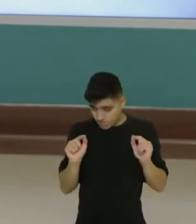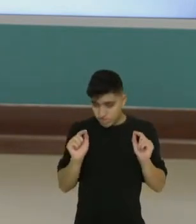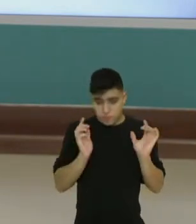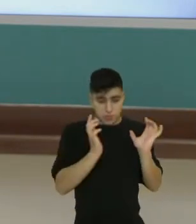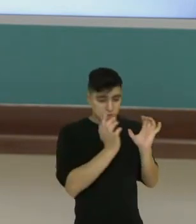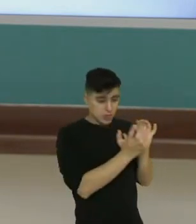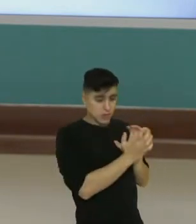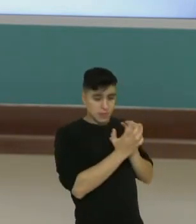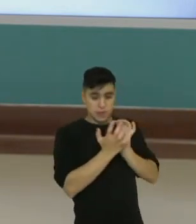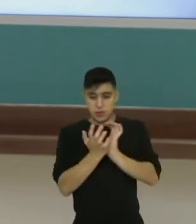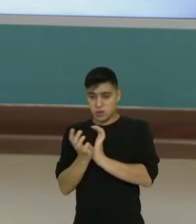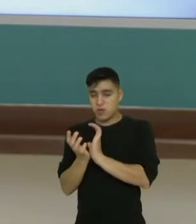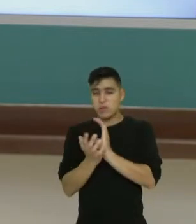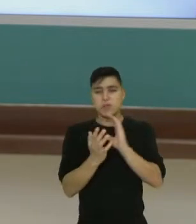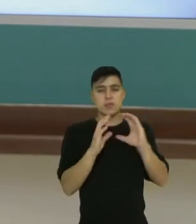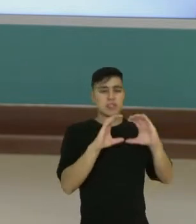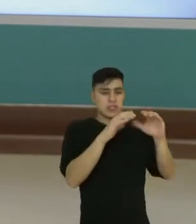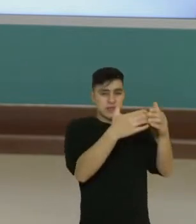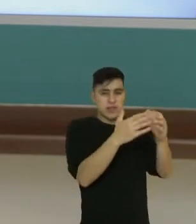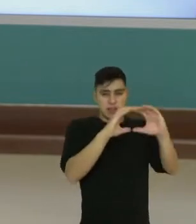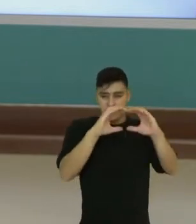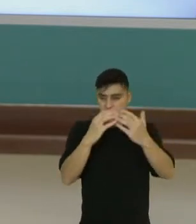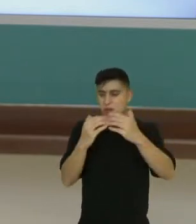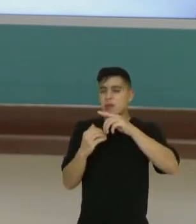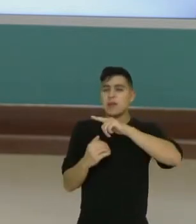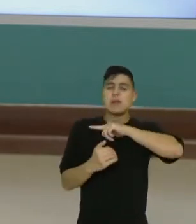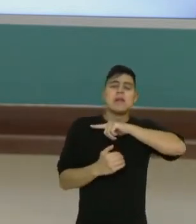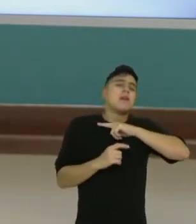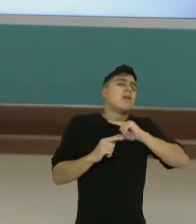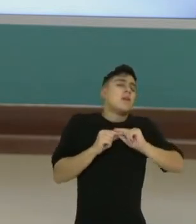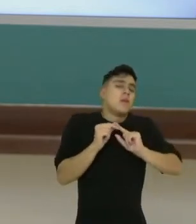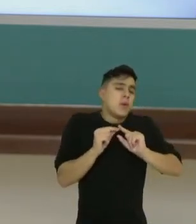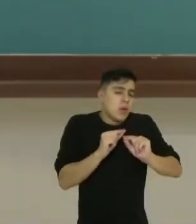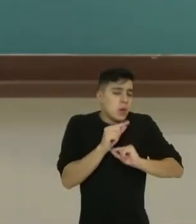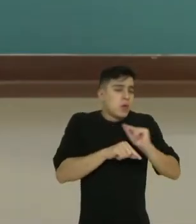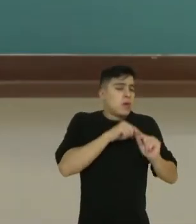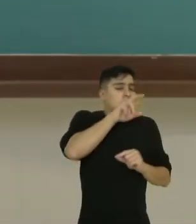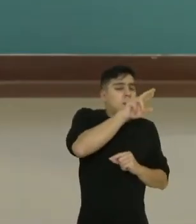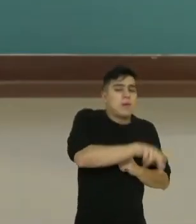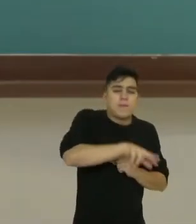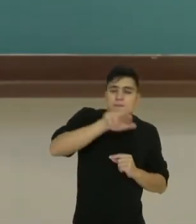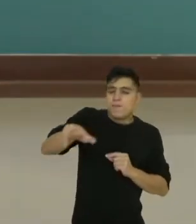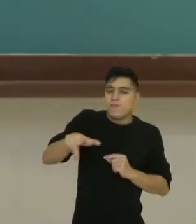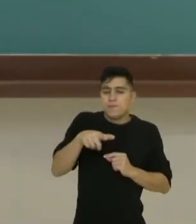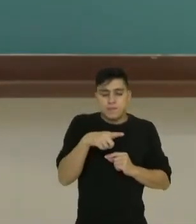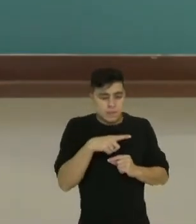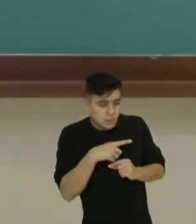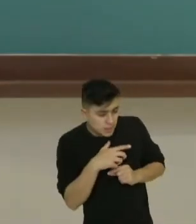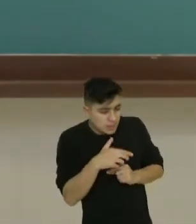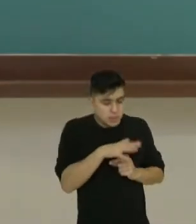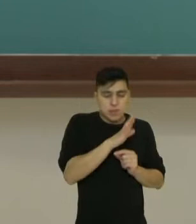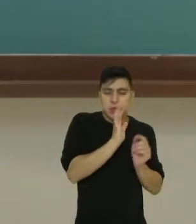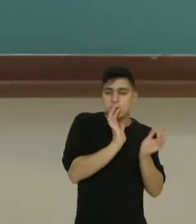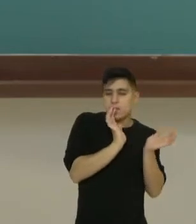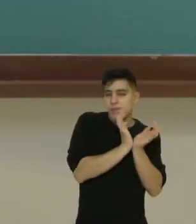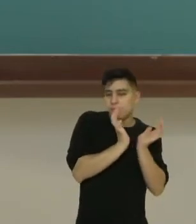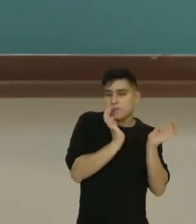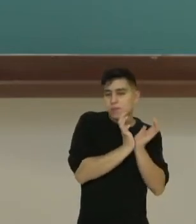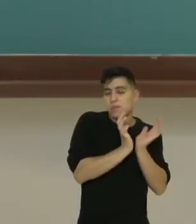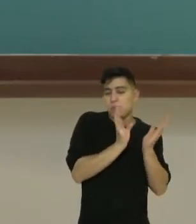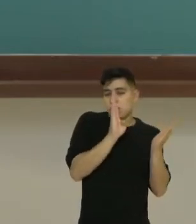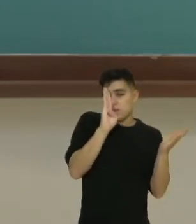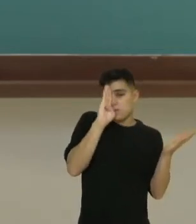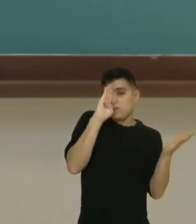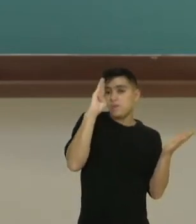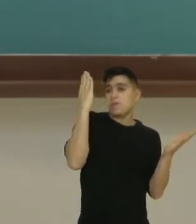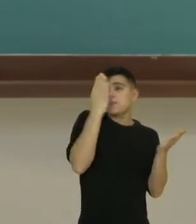civilizações, nós sempre temos diferenças no sentido de alguns um pouco mais, digamos assim, crentes